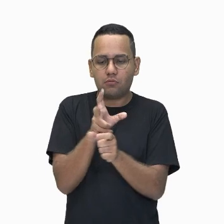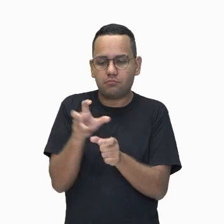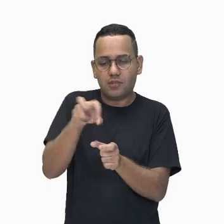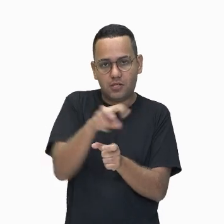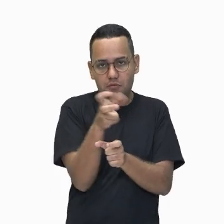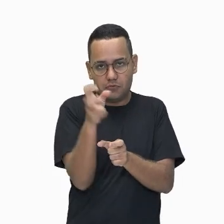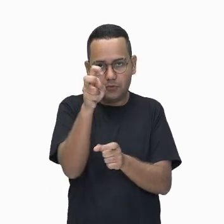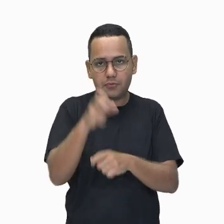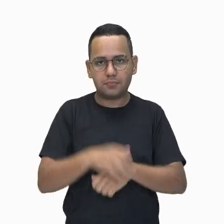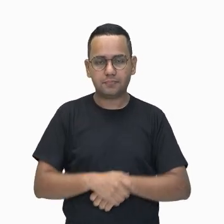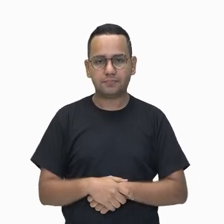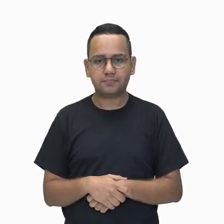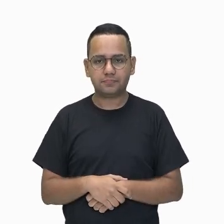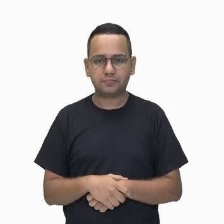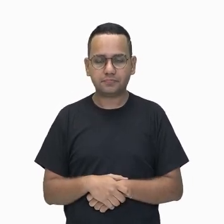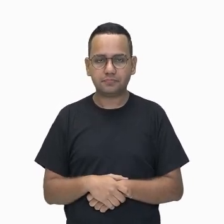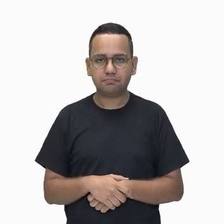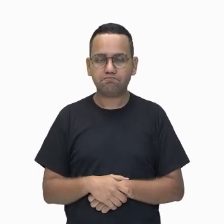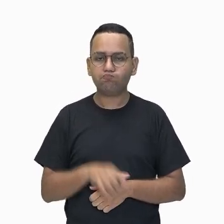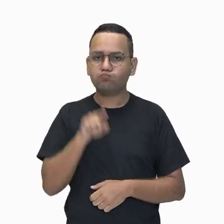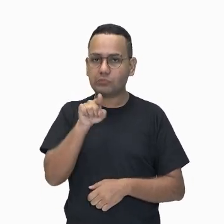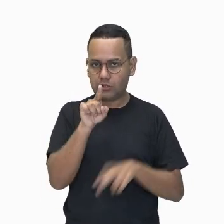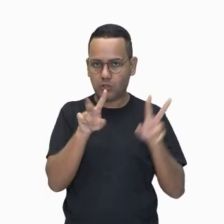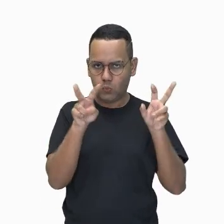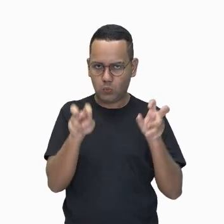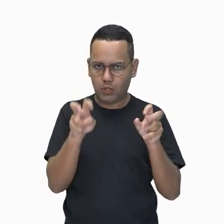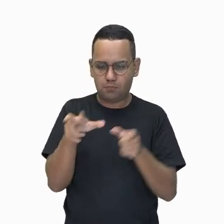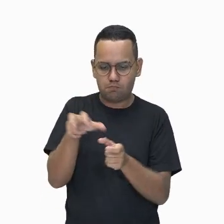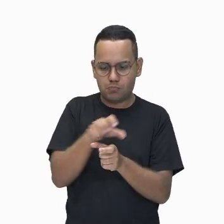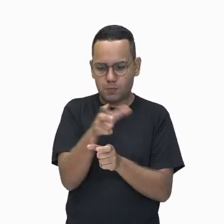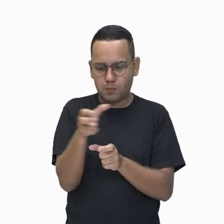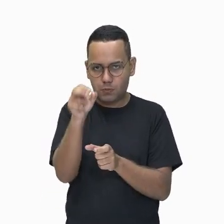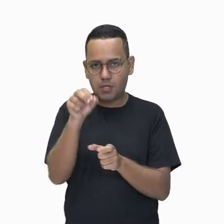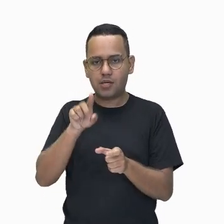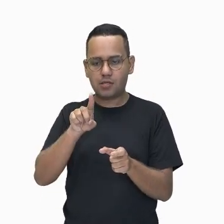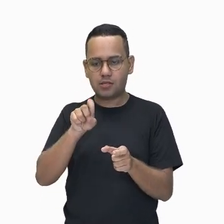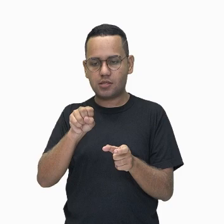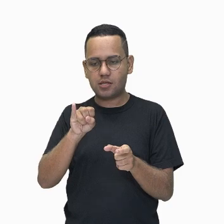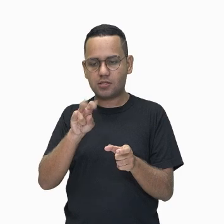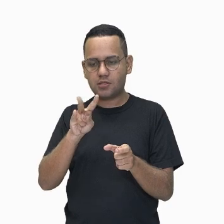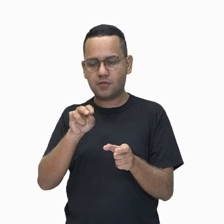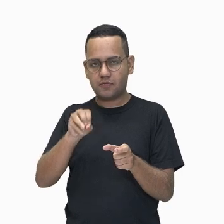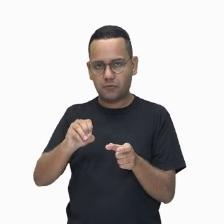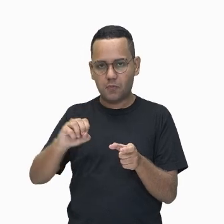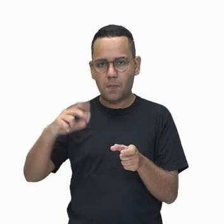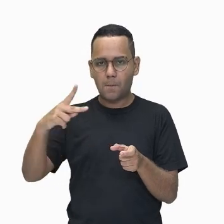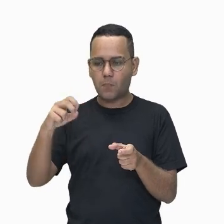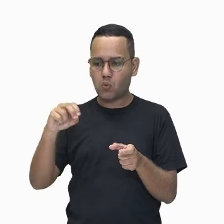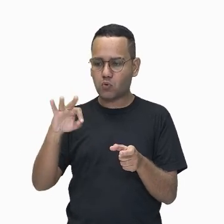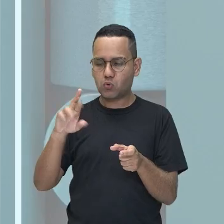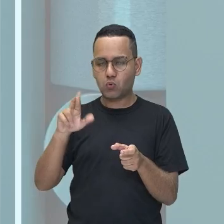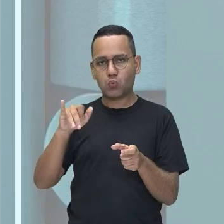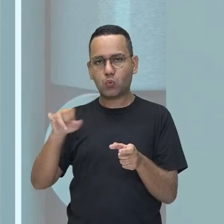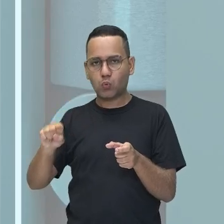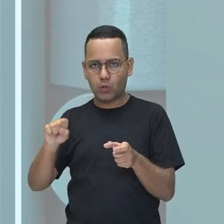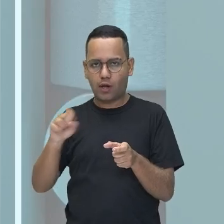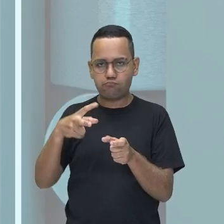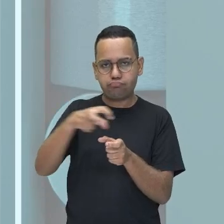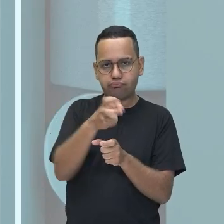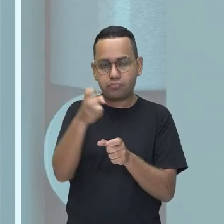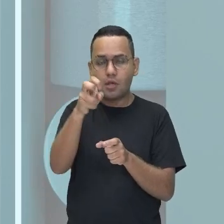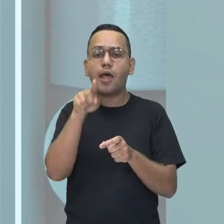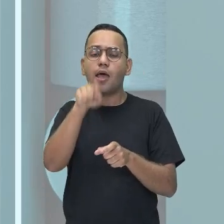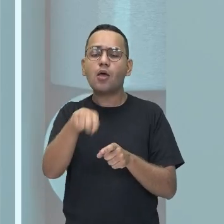posturais, ok? Os desvios posturais como o texto nos diz, né, é o acentuamento das curvaturas que